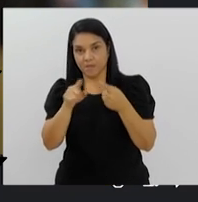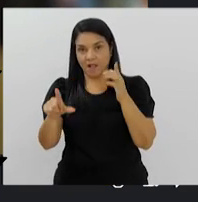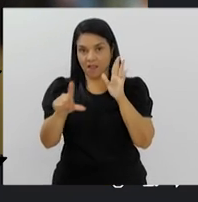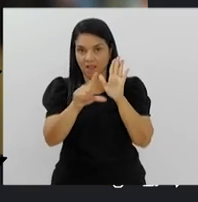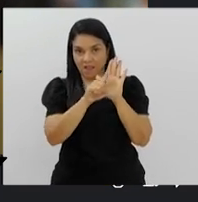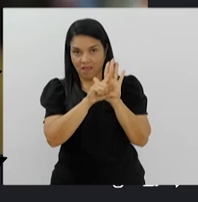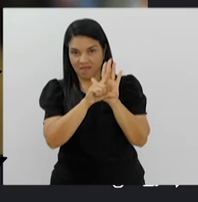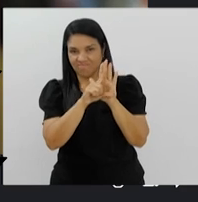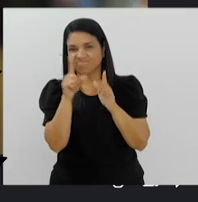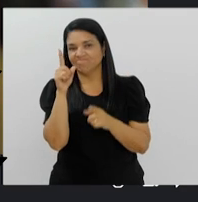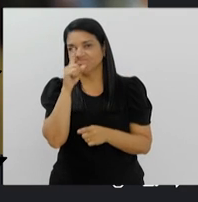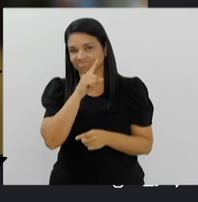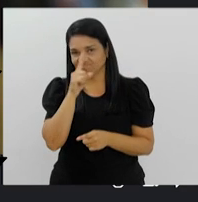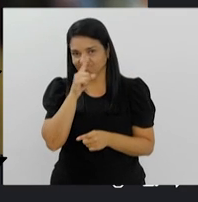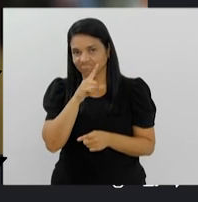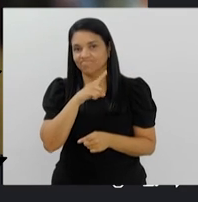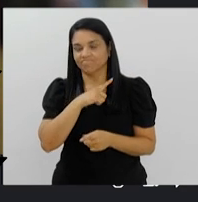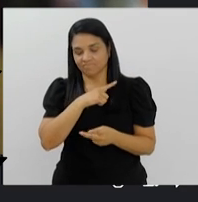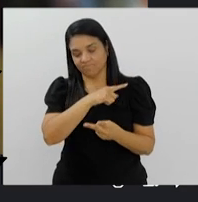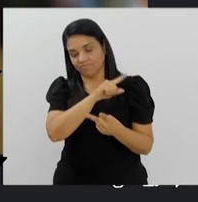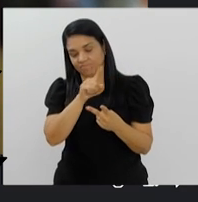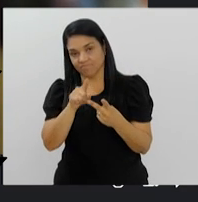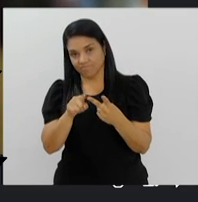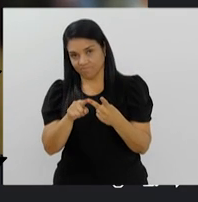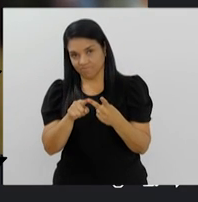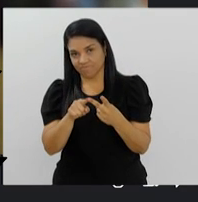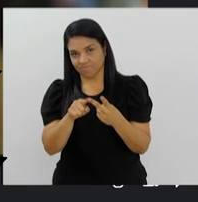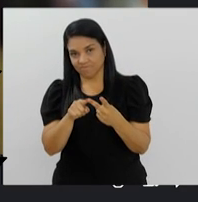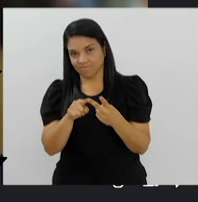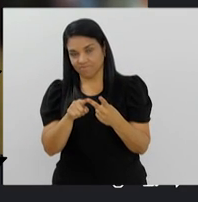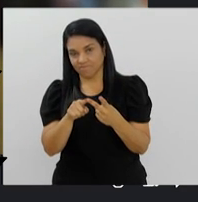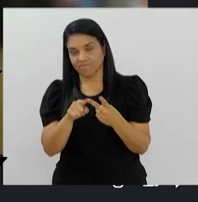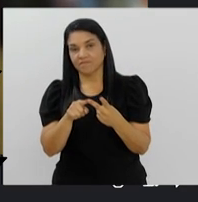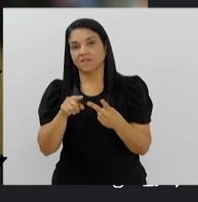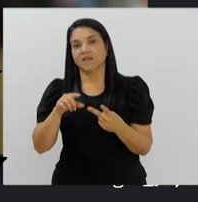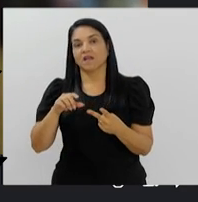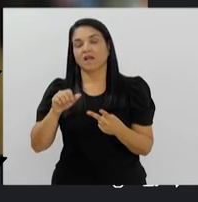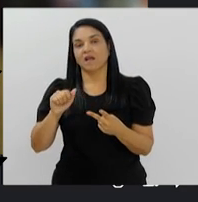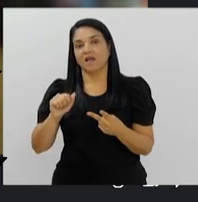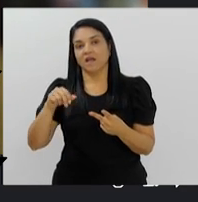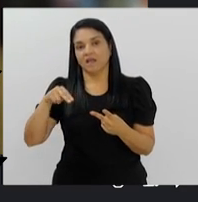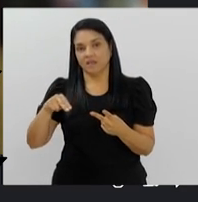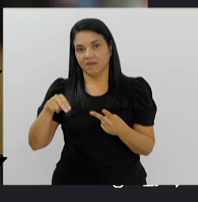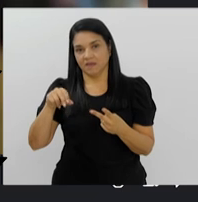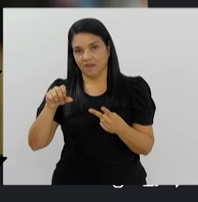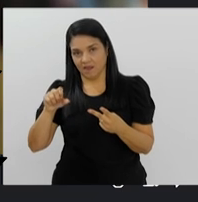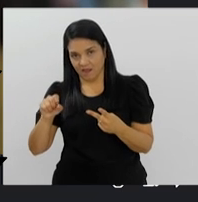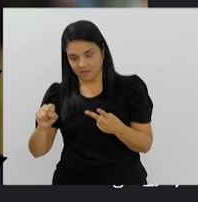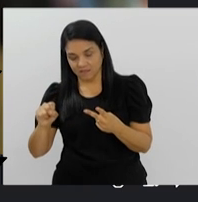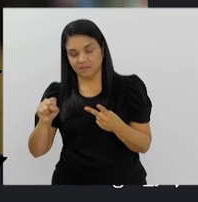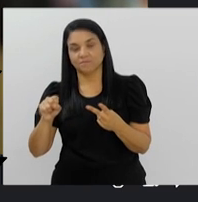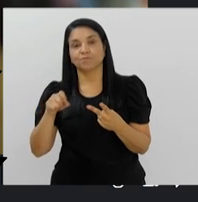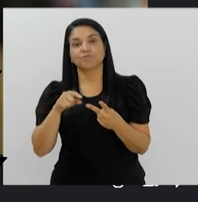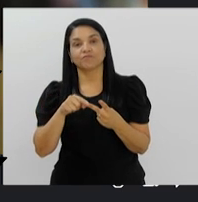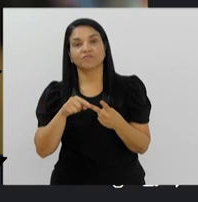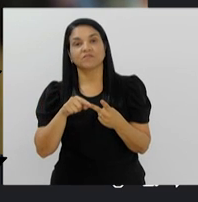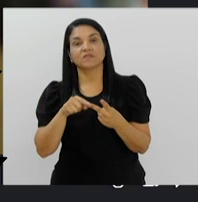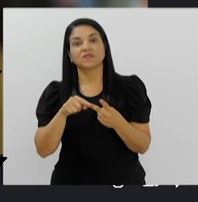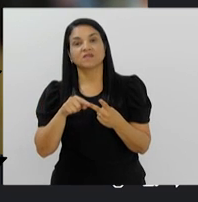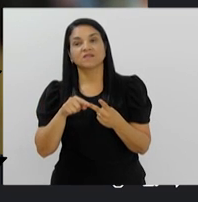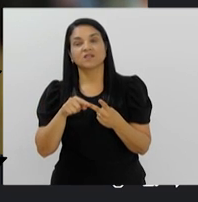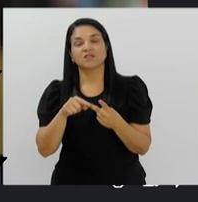ela é falha né a segunda ideia é que a NS a agência reguladora desse setor ela é